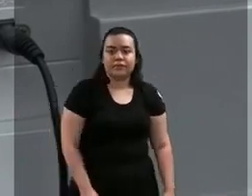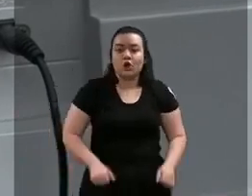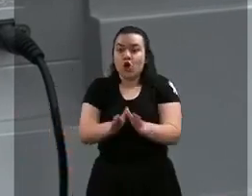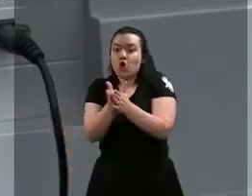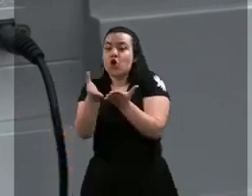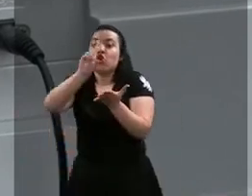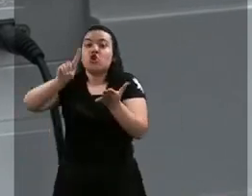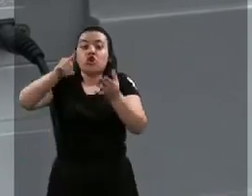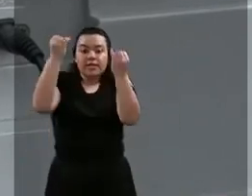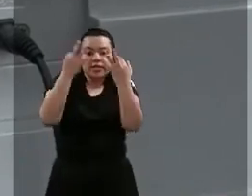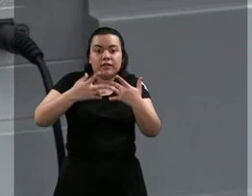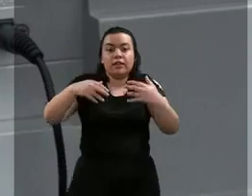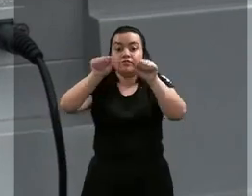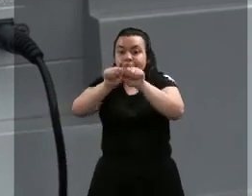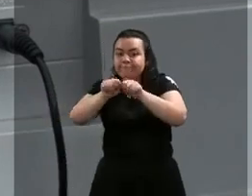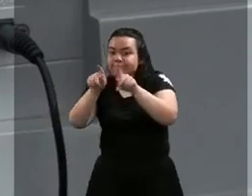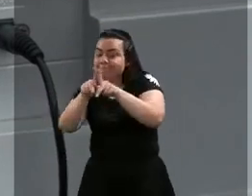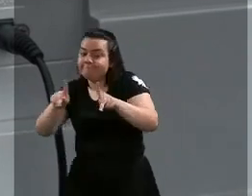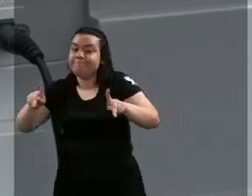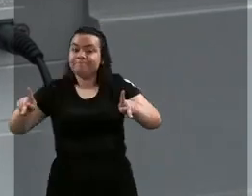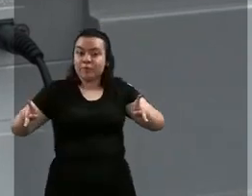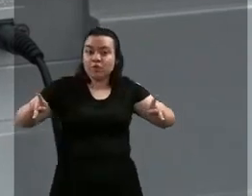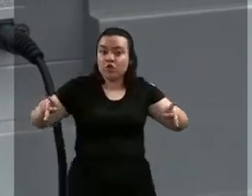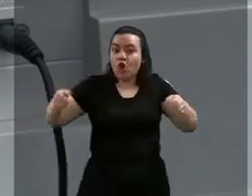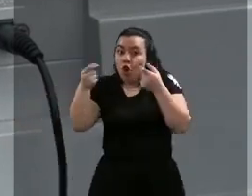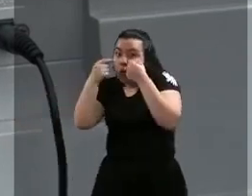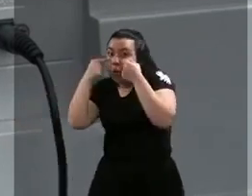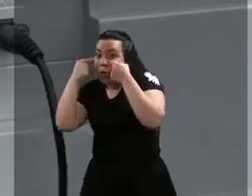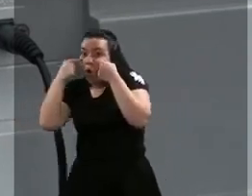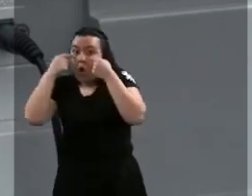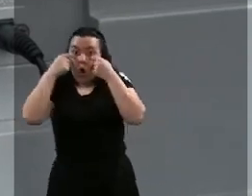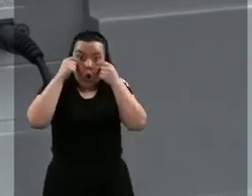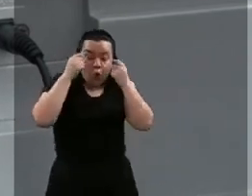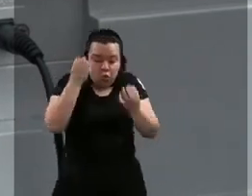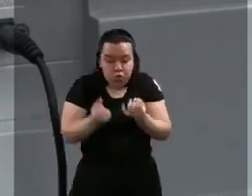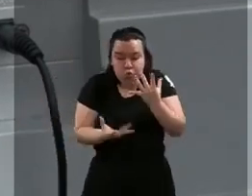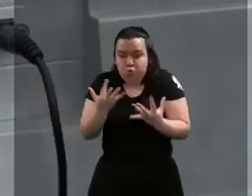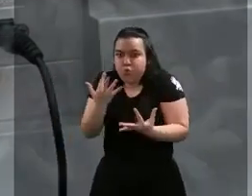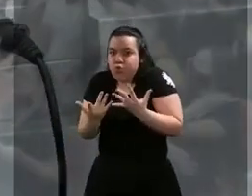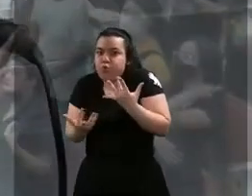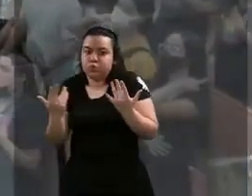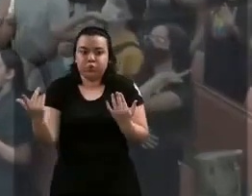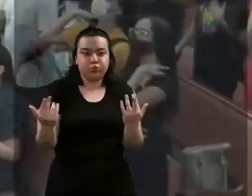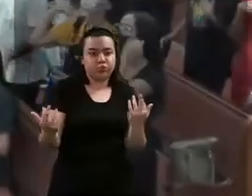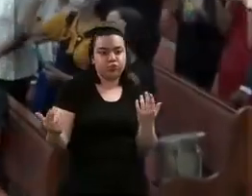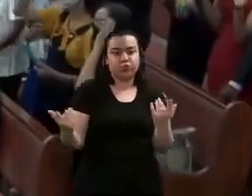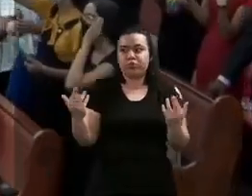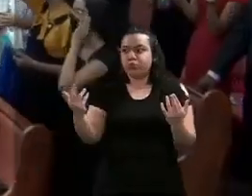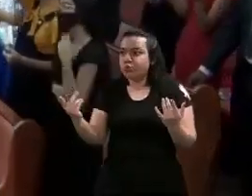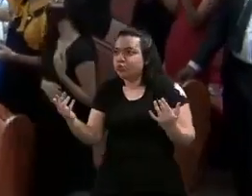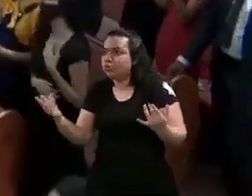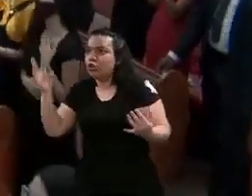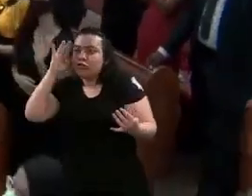tem fogo nos olhos. Eu não imaginava